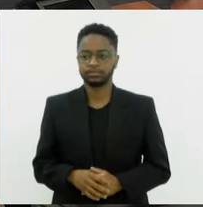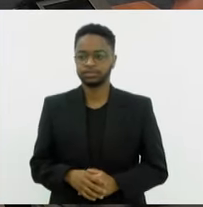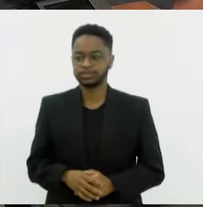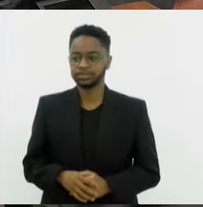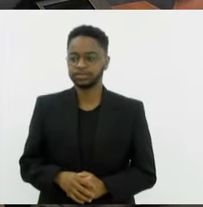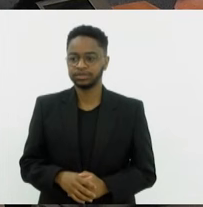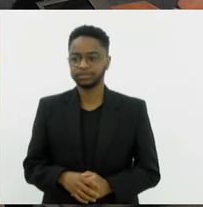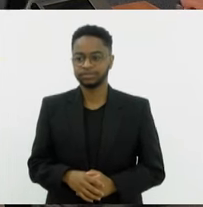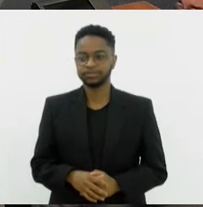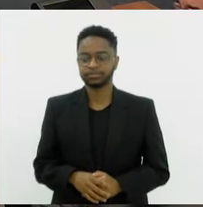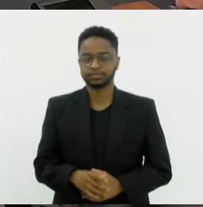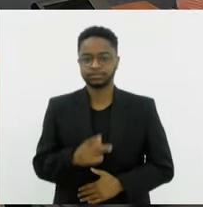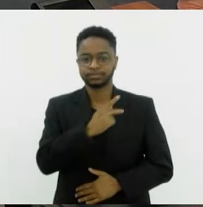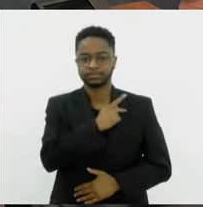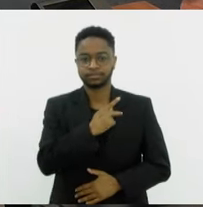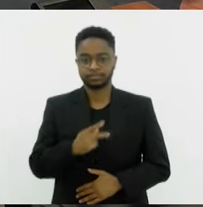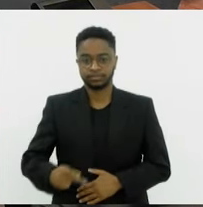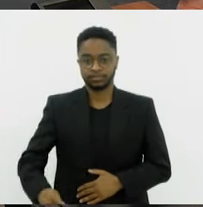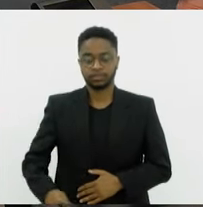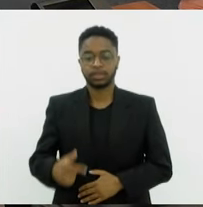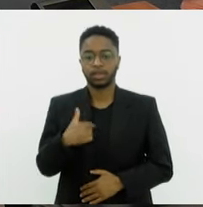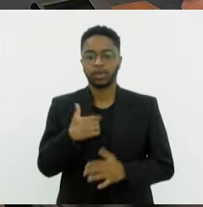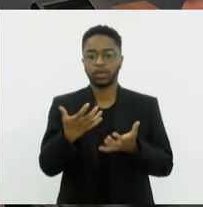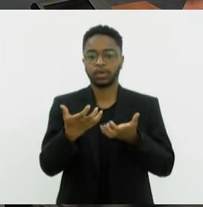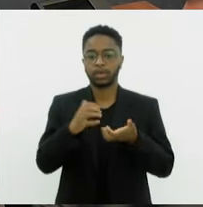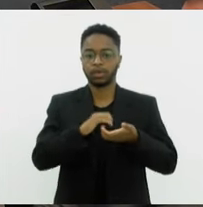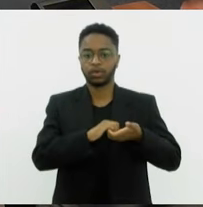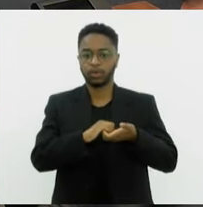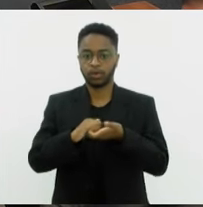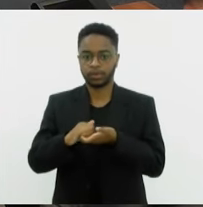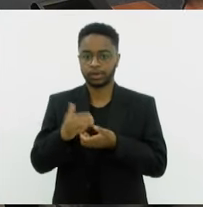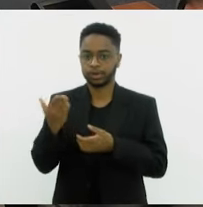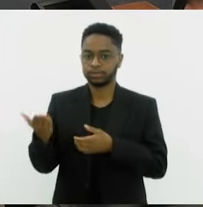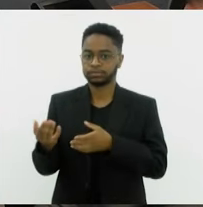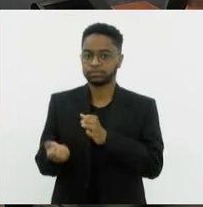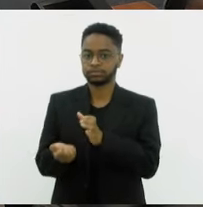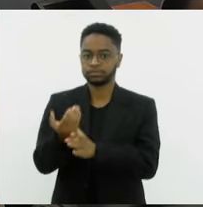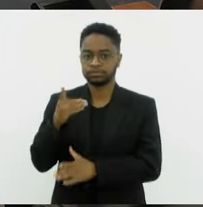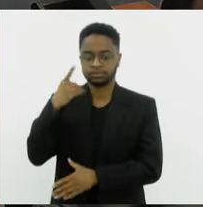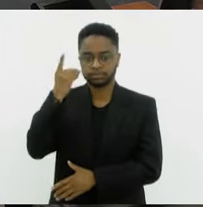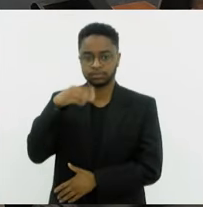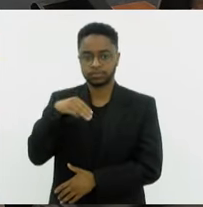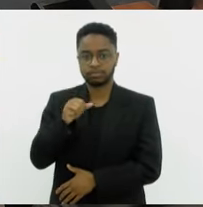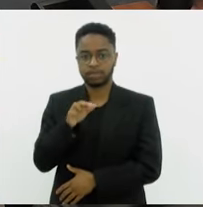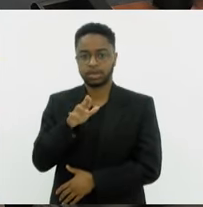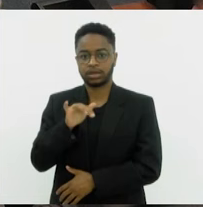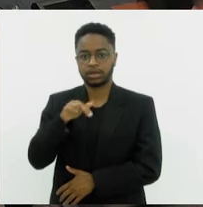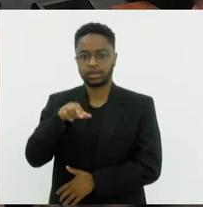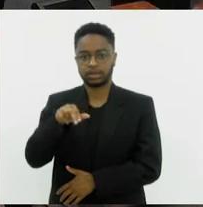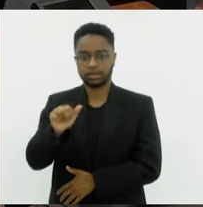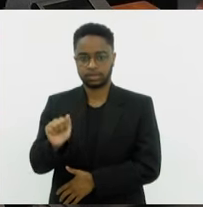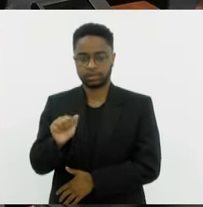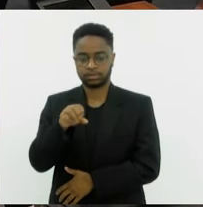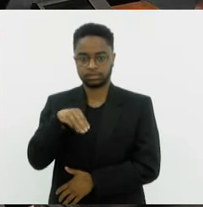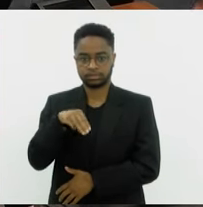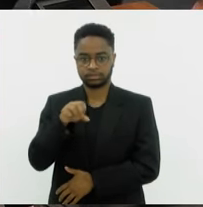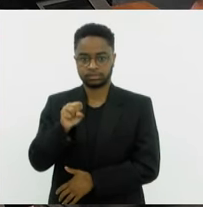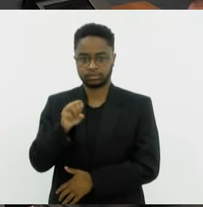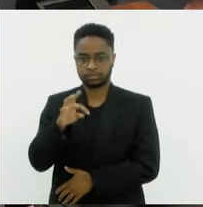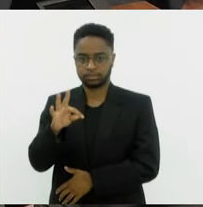Senhora presidenta, queria aqui cumprimentar a autora, a deputada Marina do MST, de quem tem um